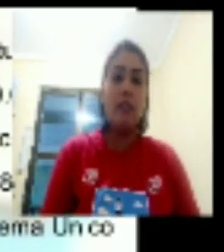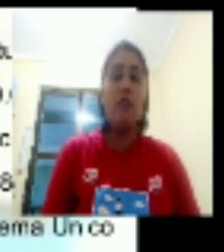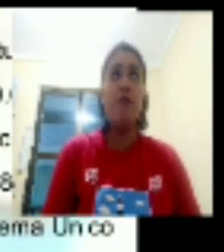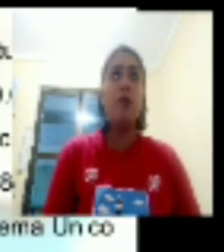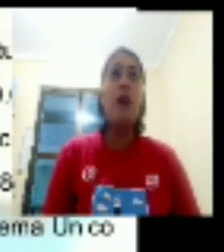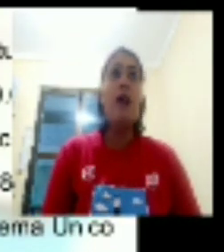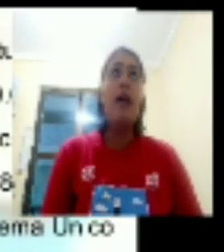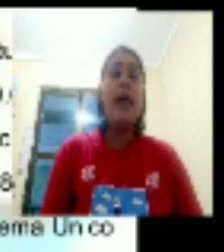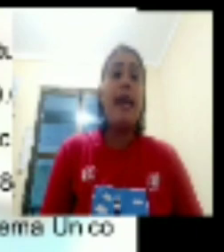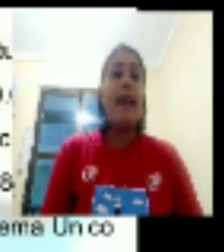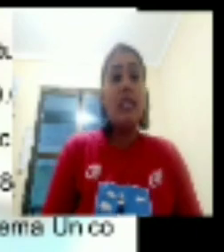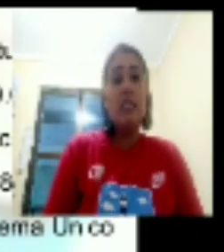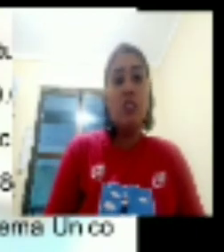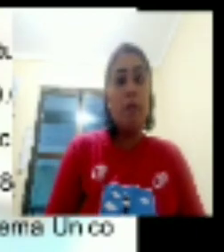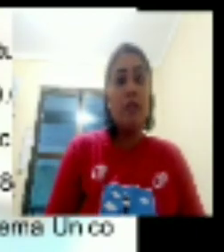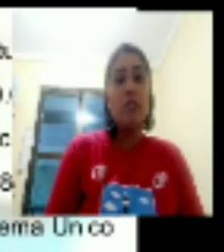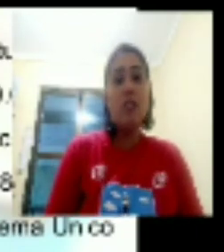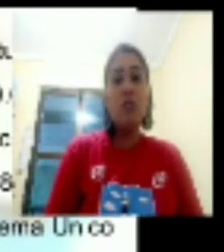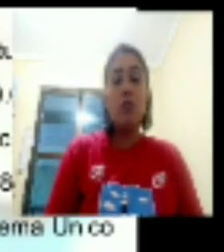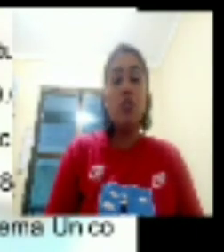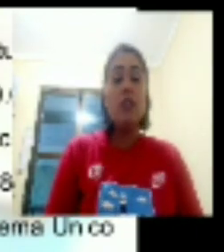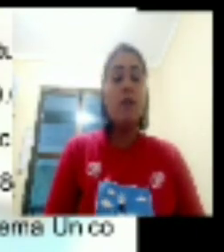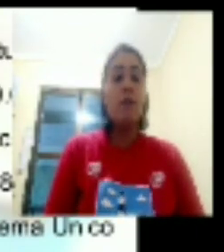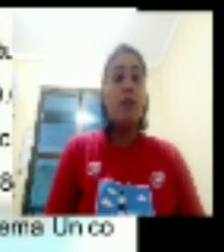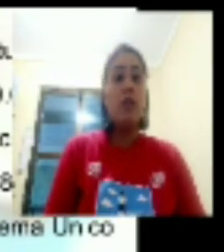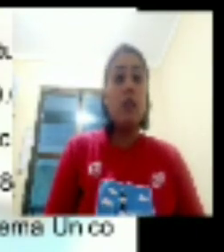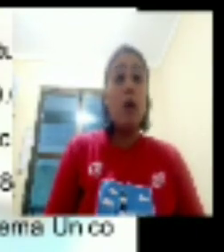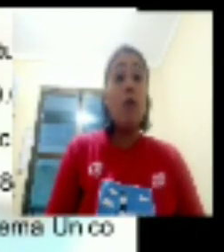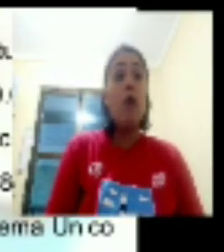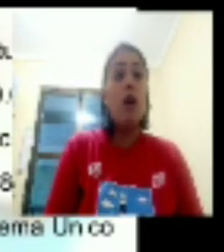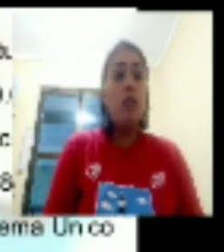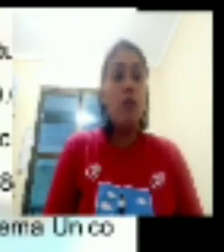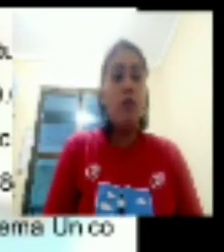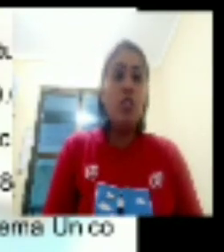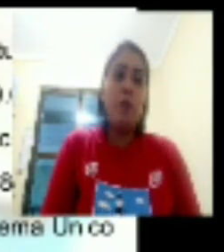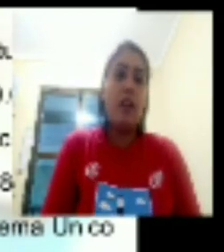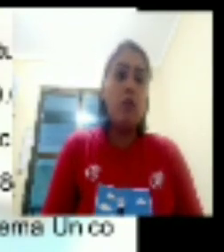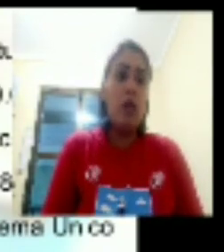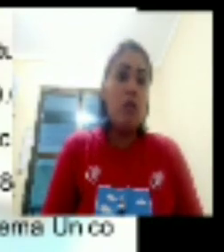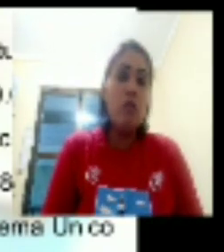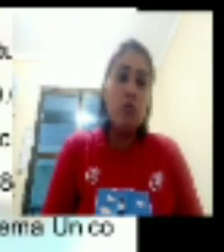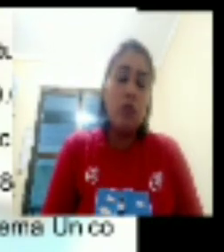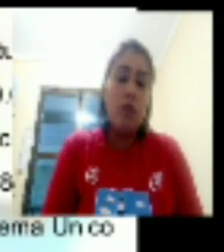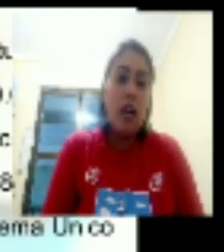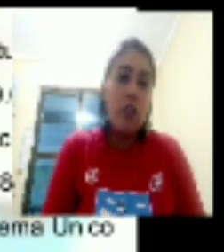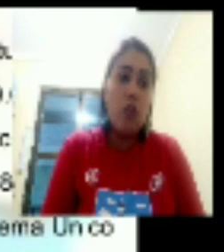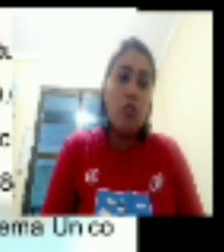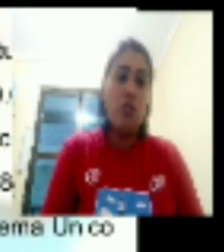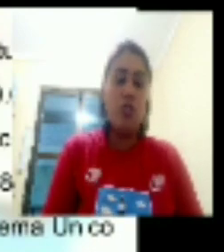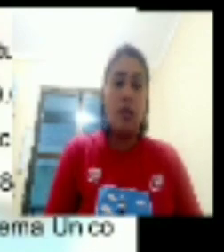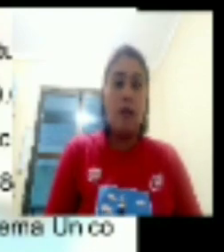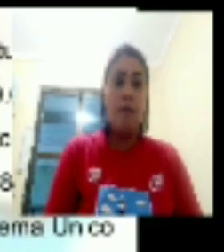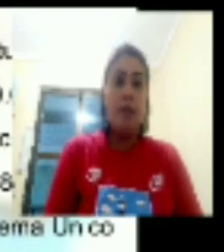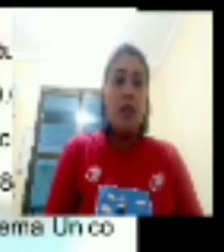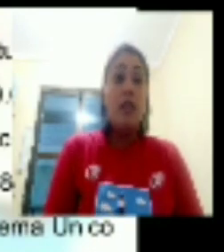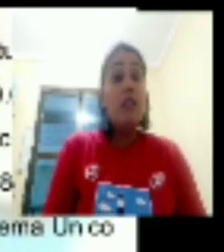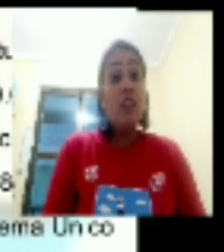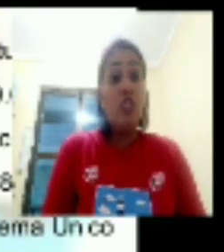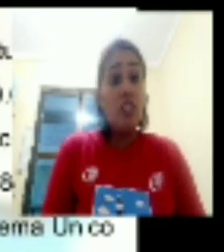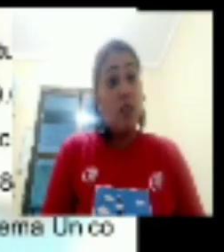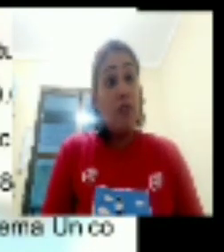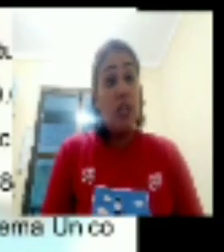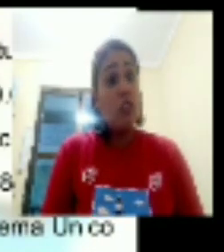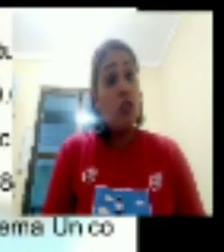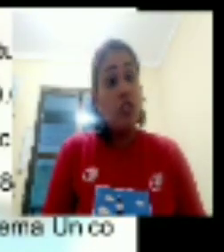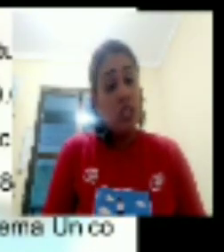tem negativo. Existem pessoas hoje que estão há 1 ano esperando uma consulta com um cardiologista.